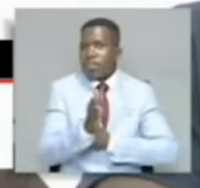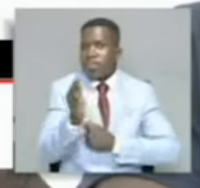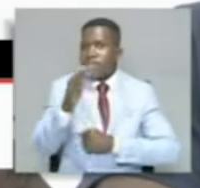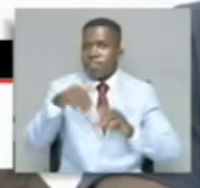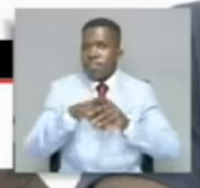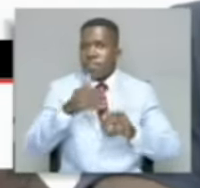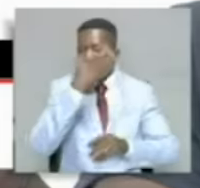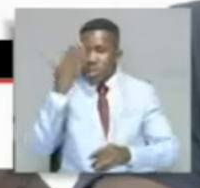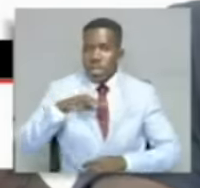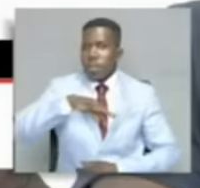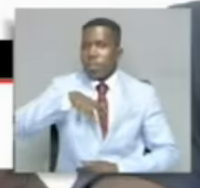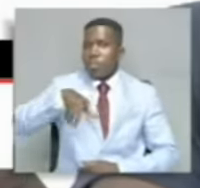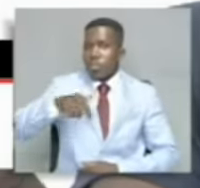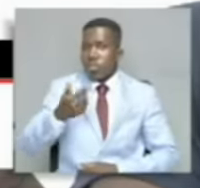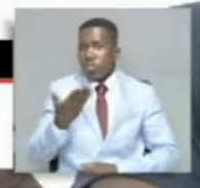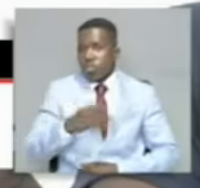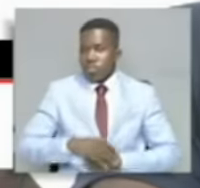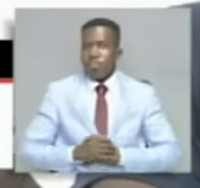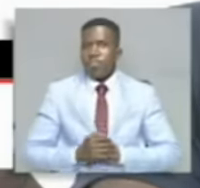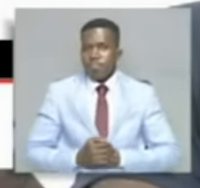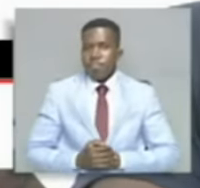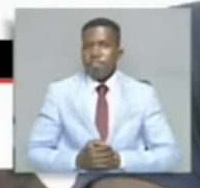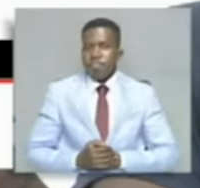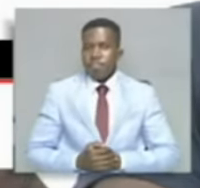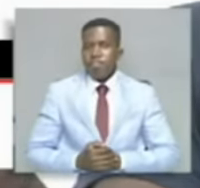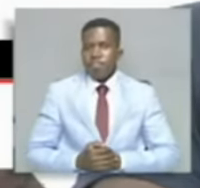dia desta ação criminosa,